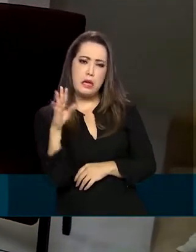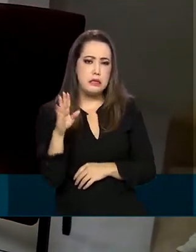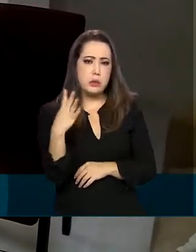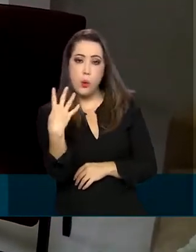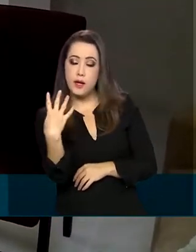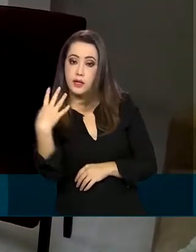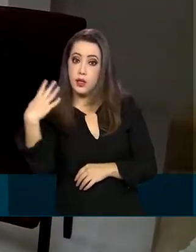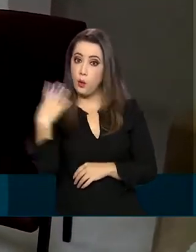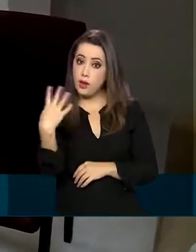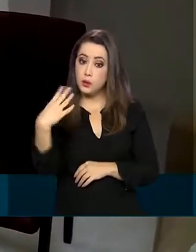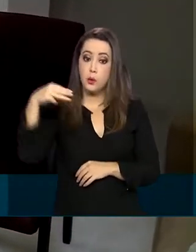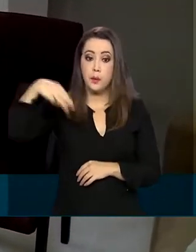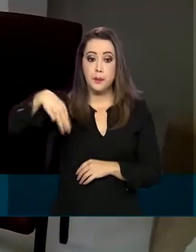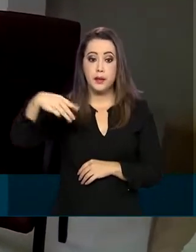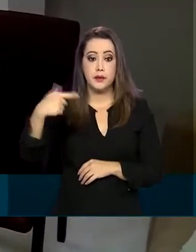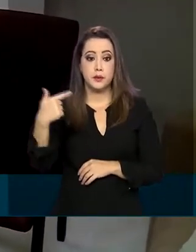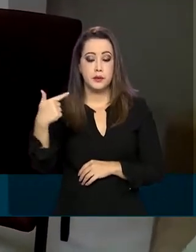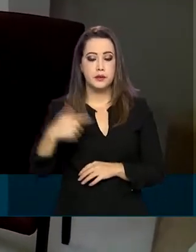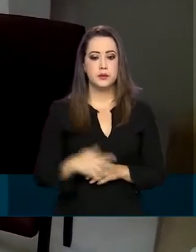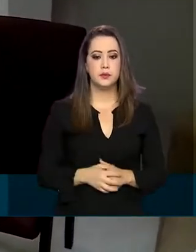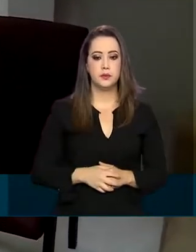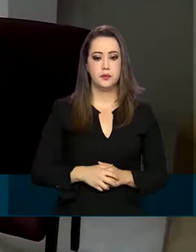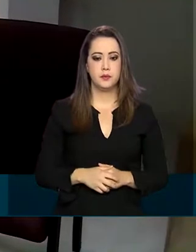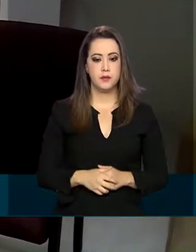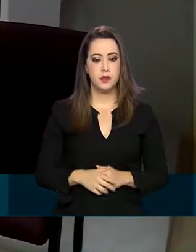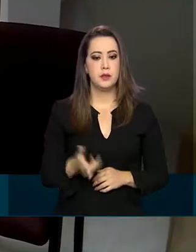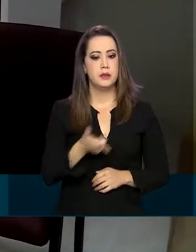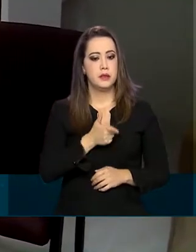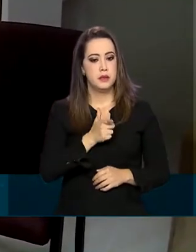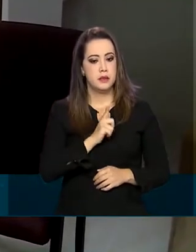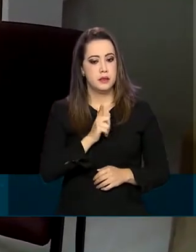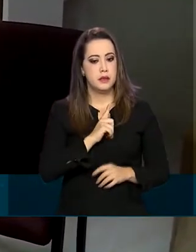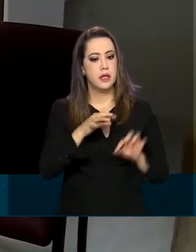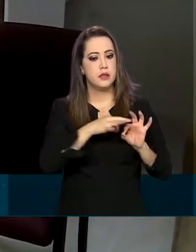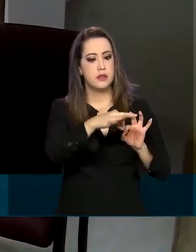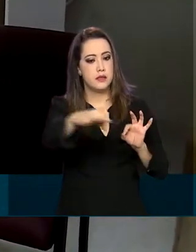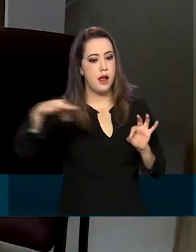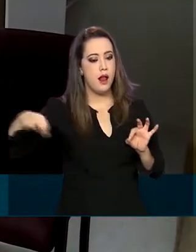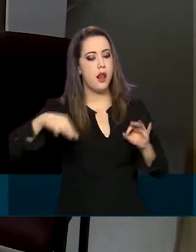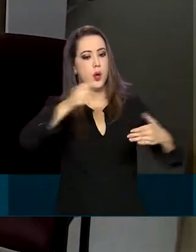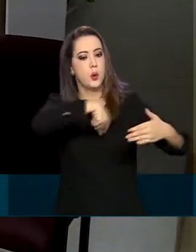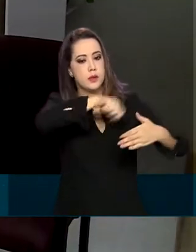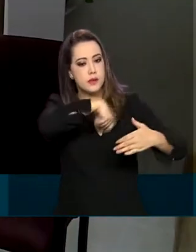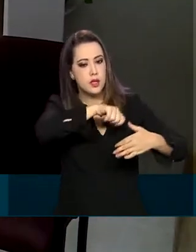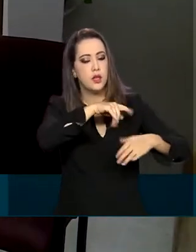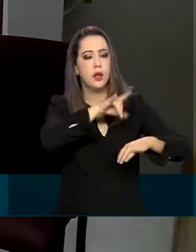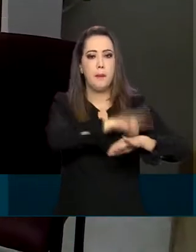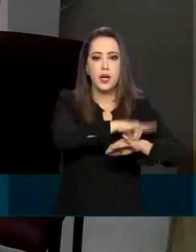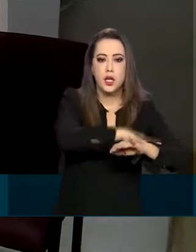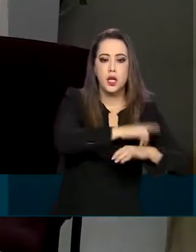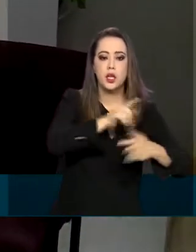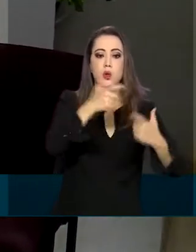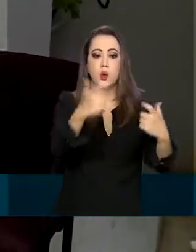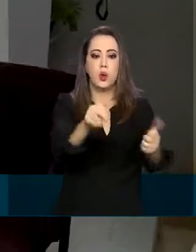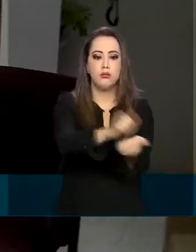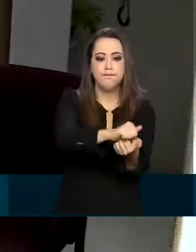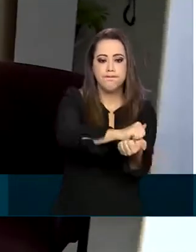44 metros quadrados, contando, então, com sala, cozinha, banheiro, área de